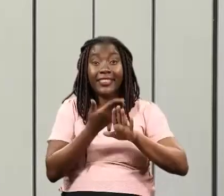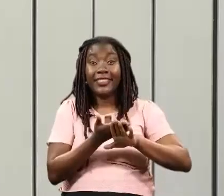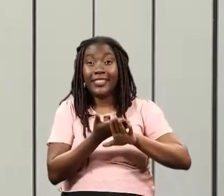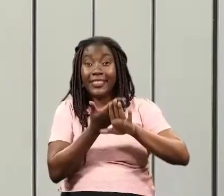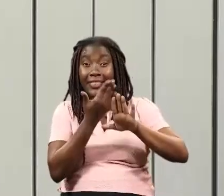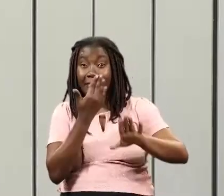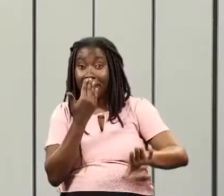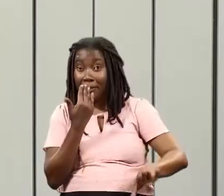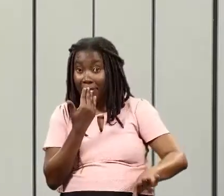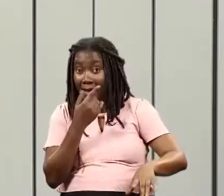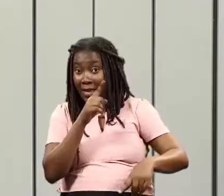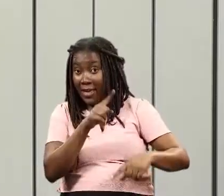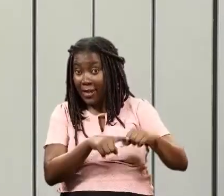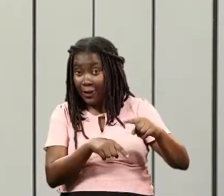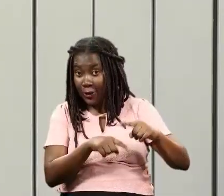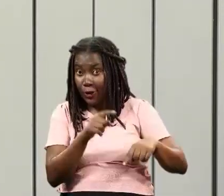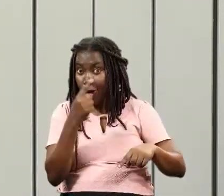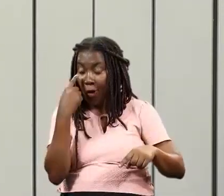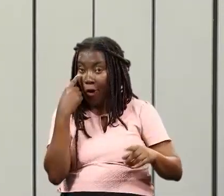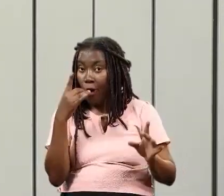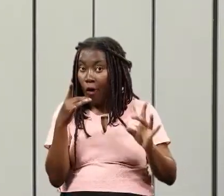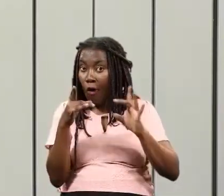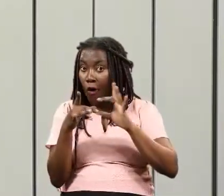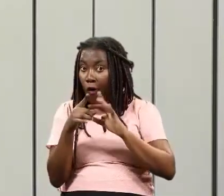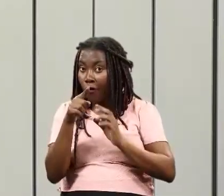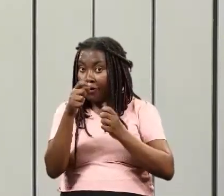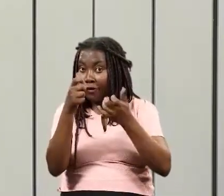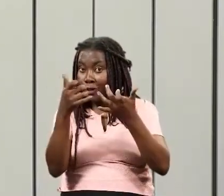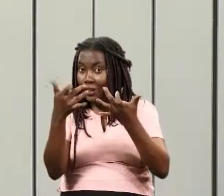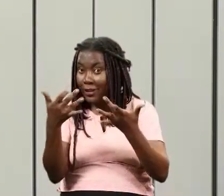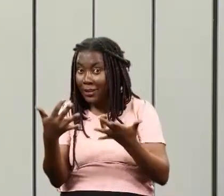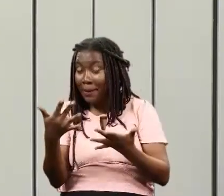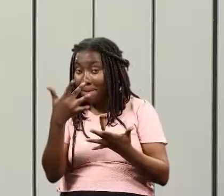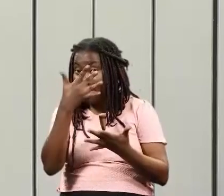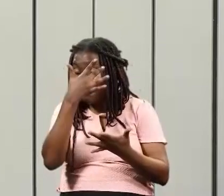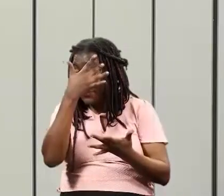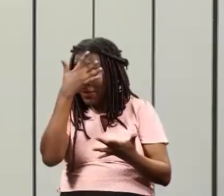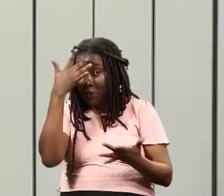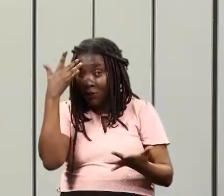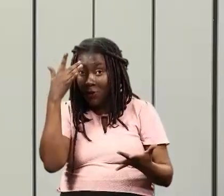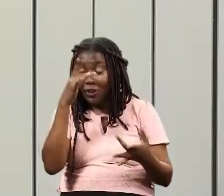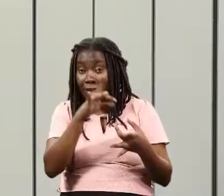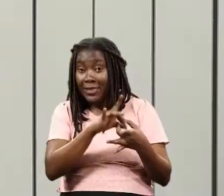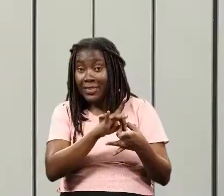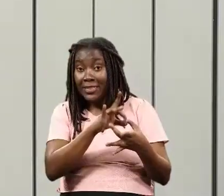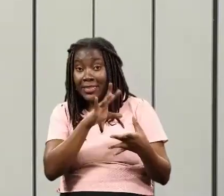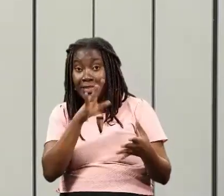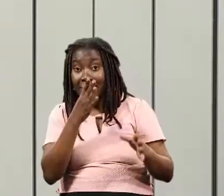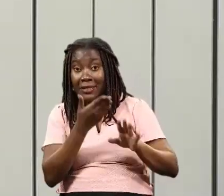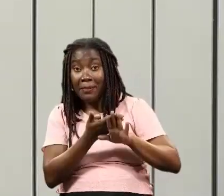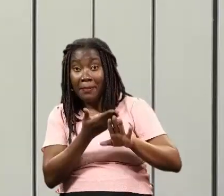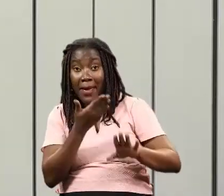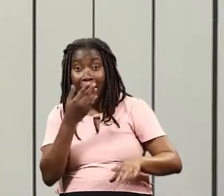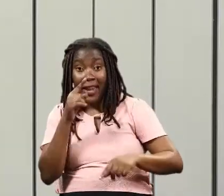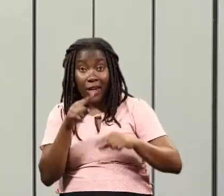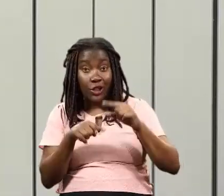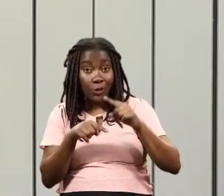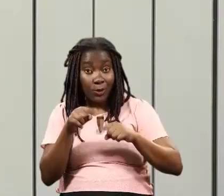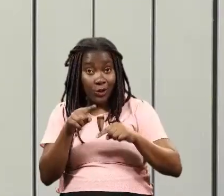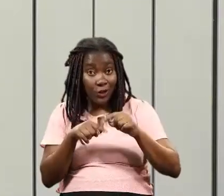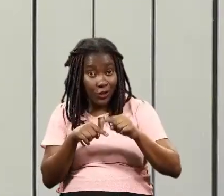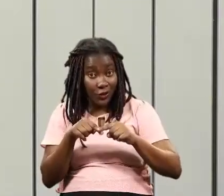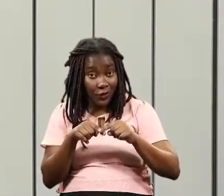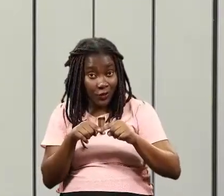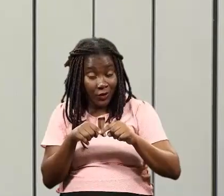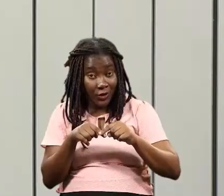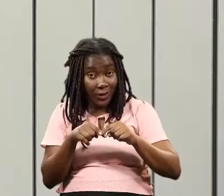como linka com o que você acabou de falar, pessoas que se separaram dos seus dispositivos